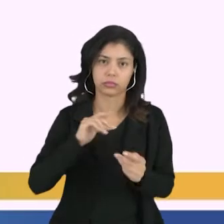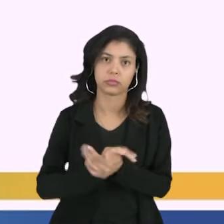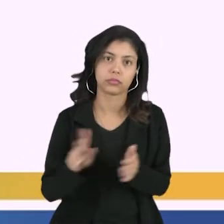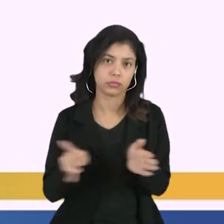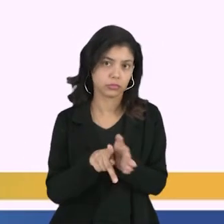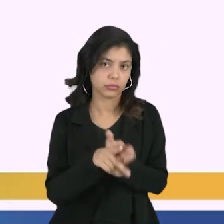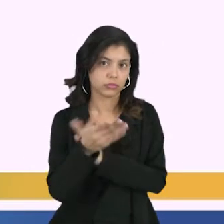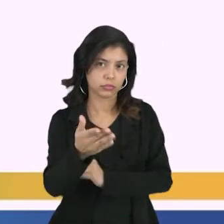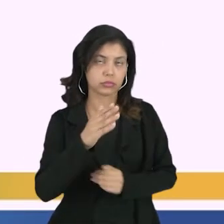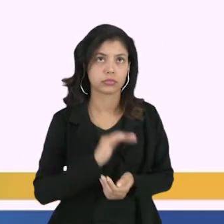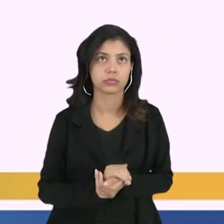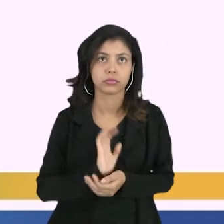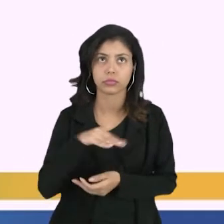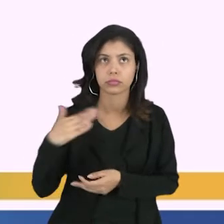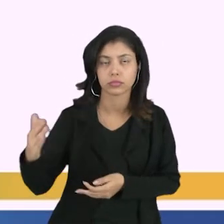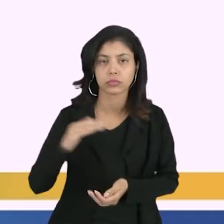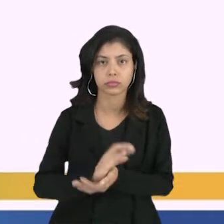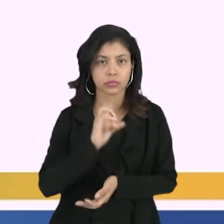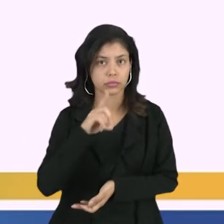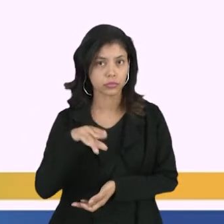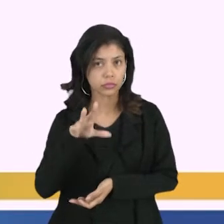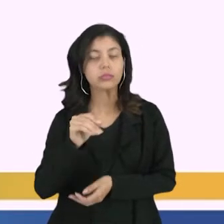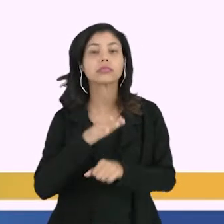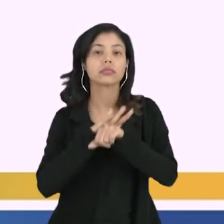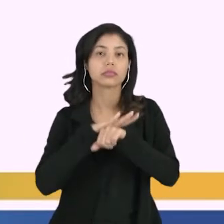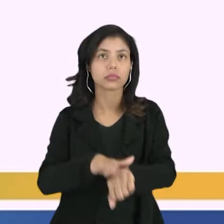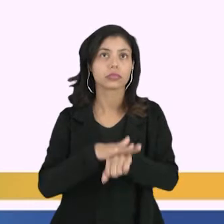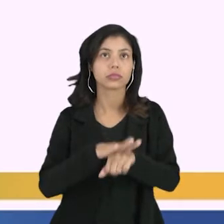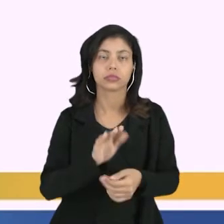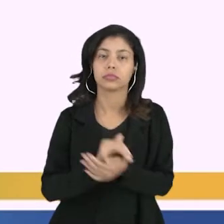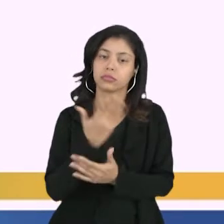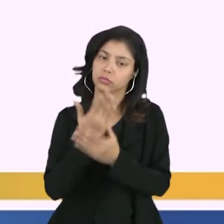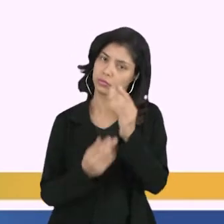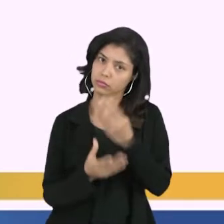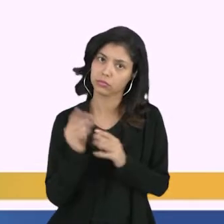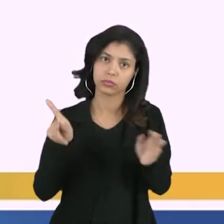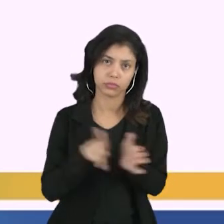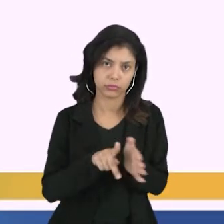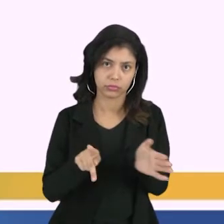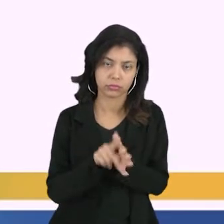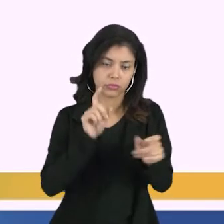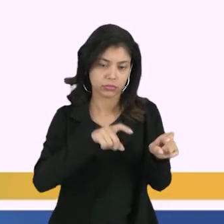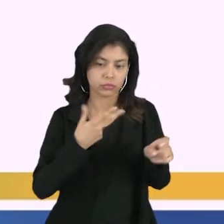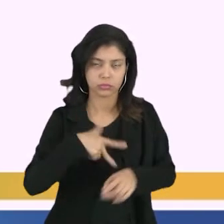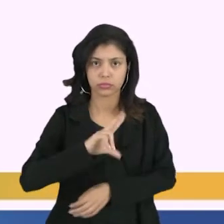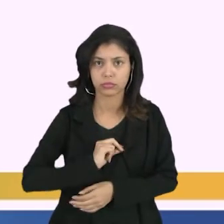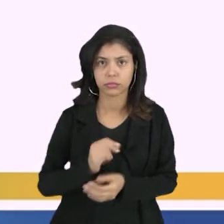dá, quando os colonos portugueses necessitavam, então, da mão de obra para essa produção do